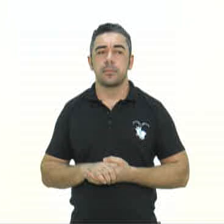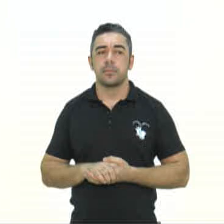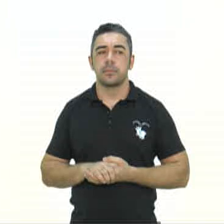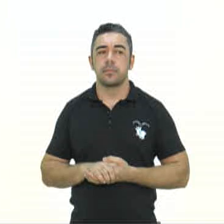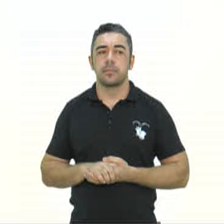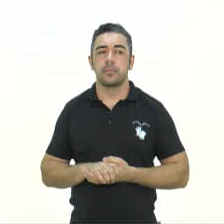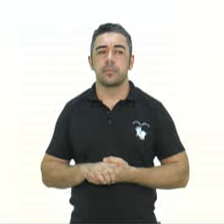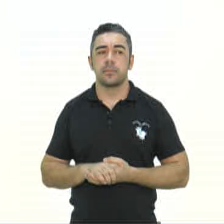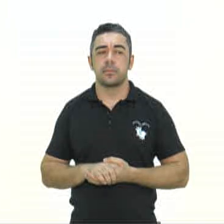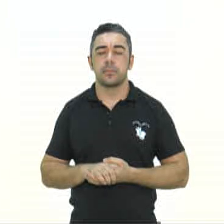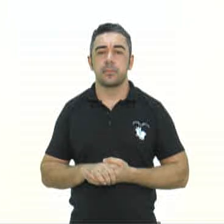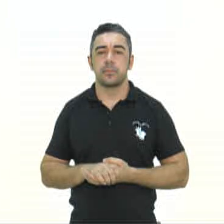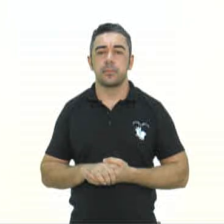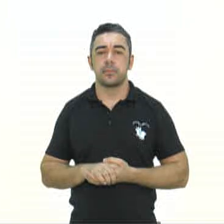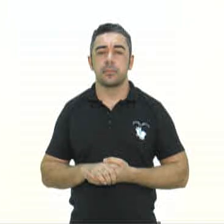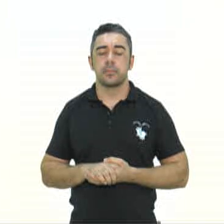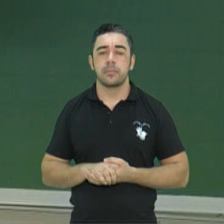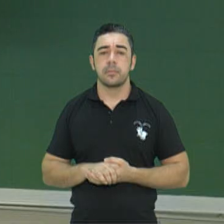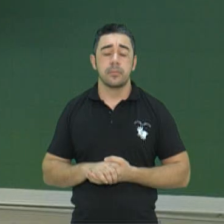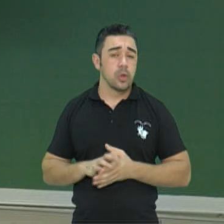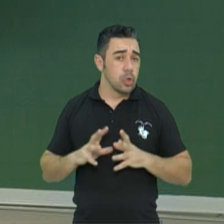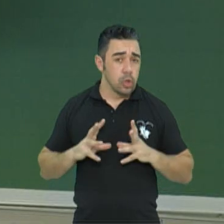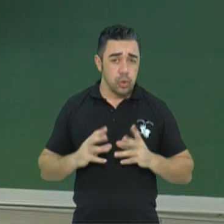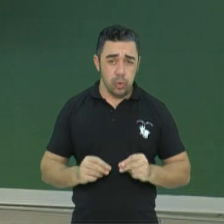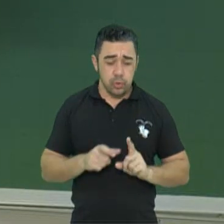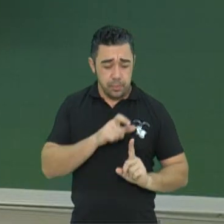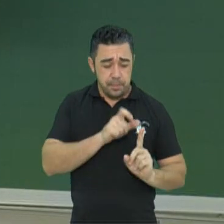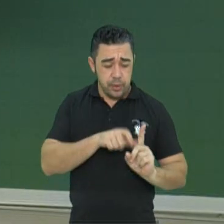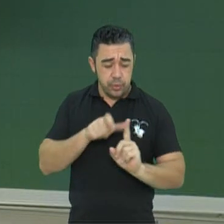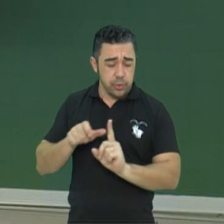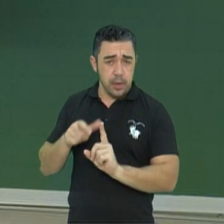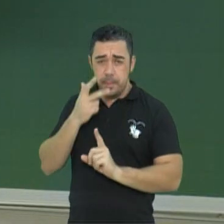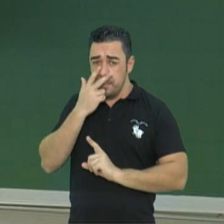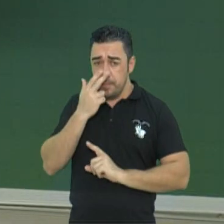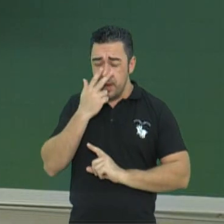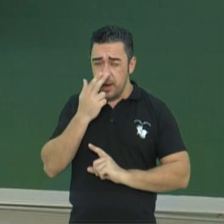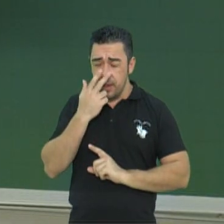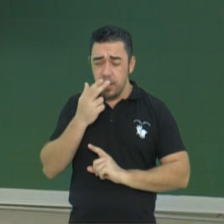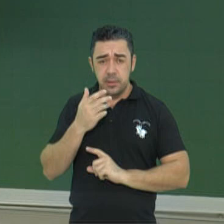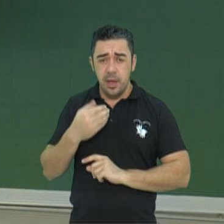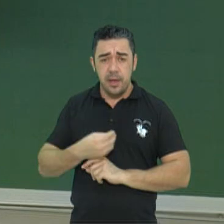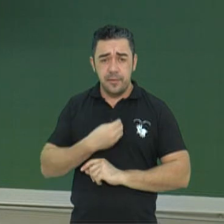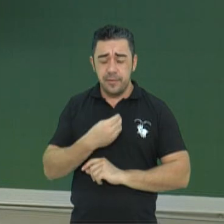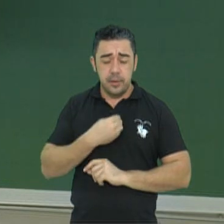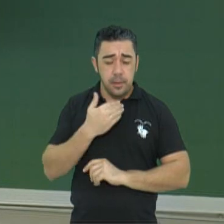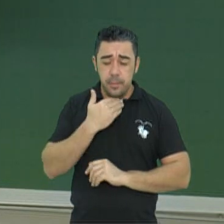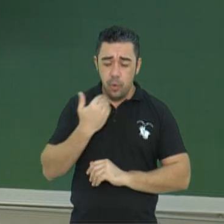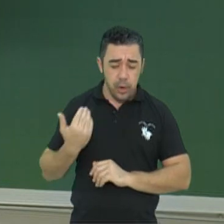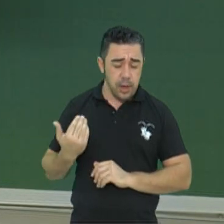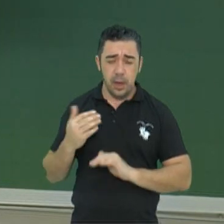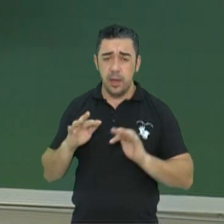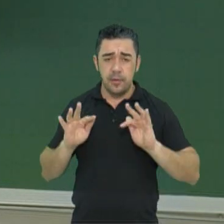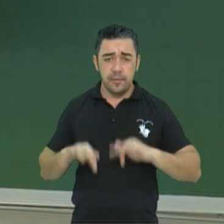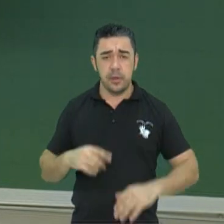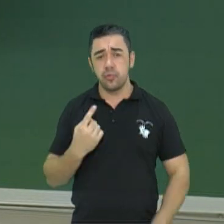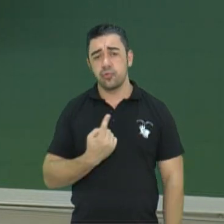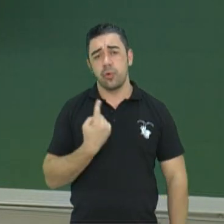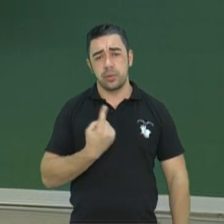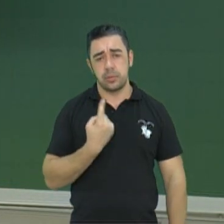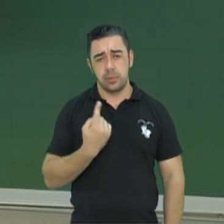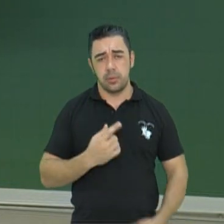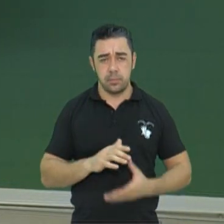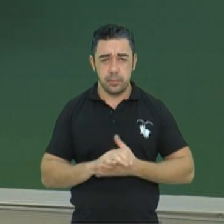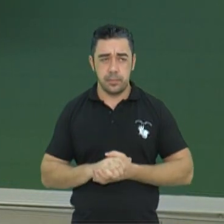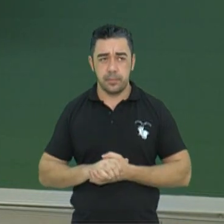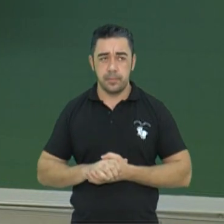predestinados a padecer de soledad. Todos os personagens parecem estar predestinados a morrer até o fim na solidão.